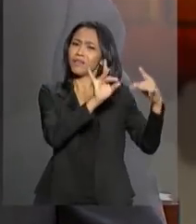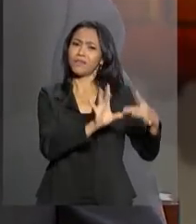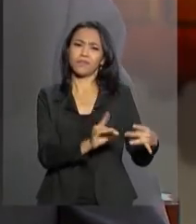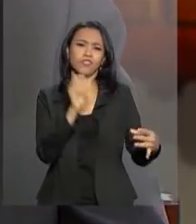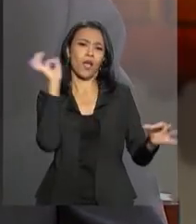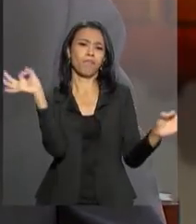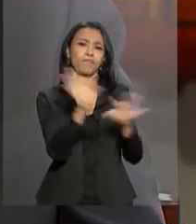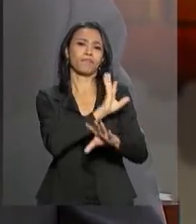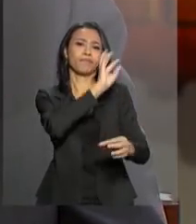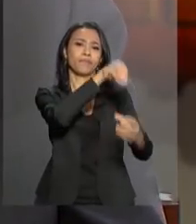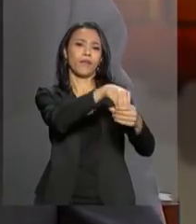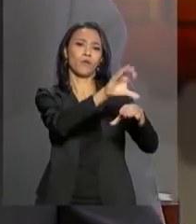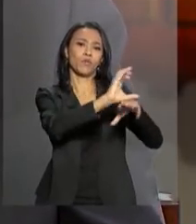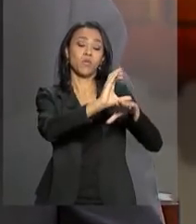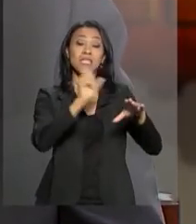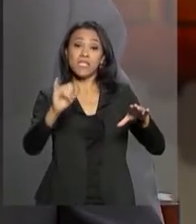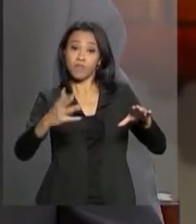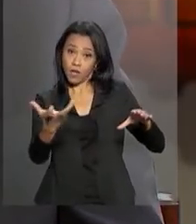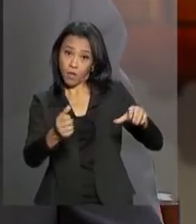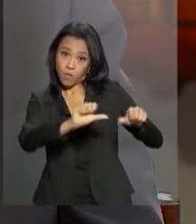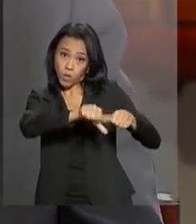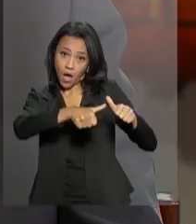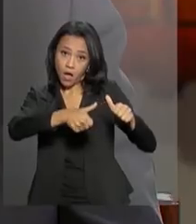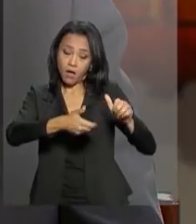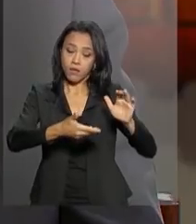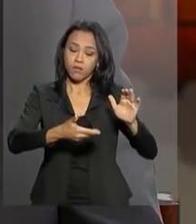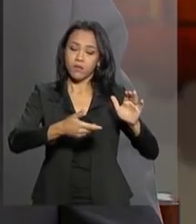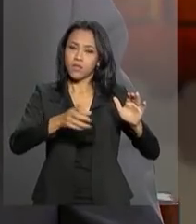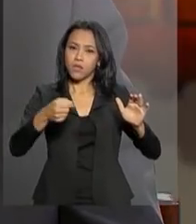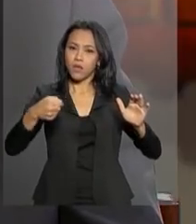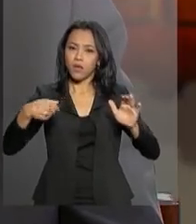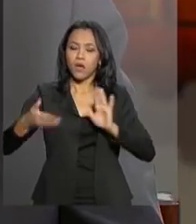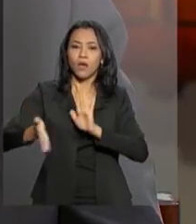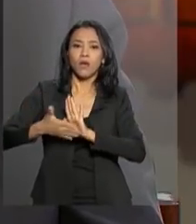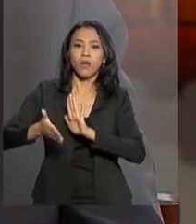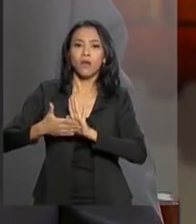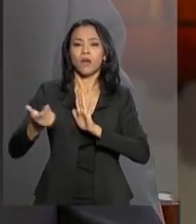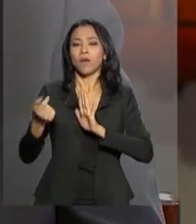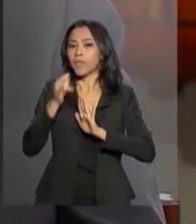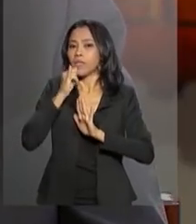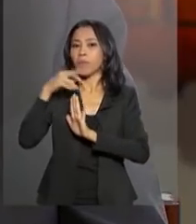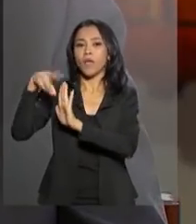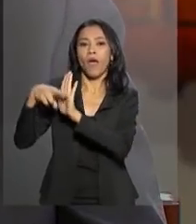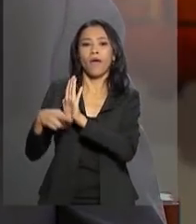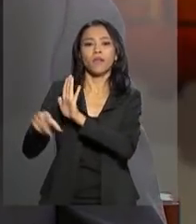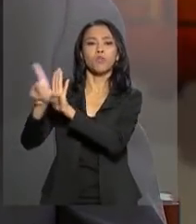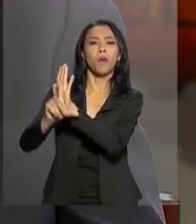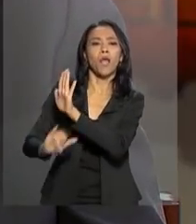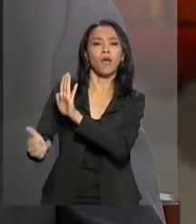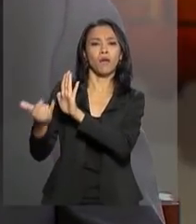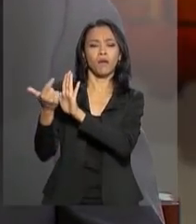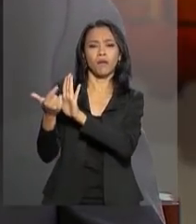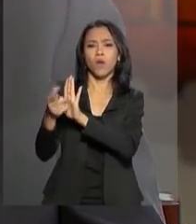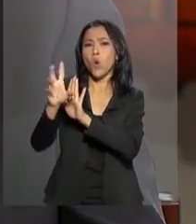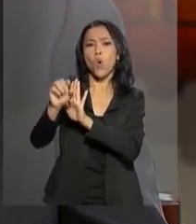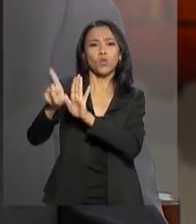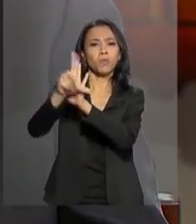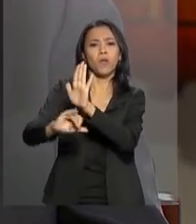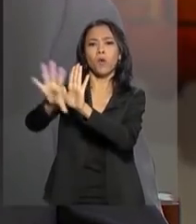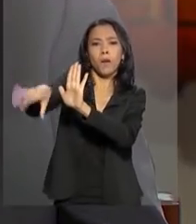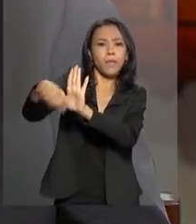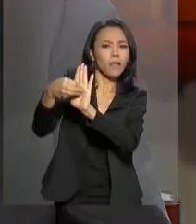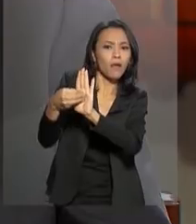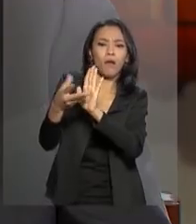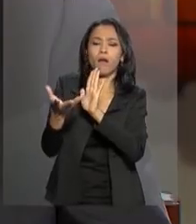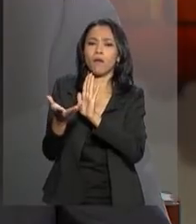fazer alguma modificação, você não pode utilizar-se dos critérios criadores de uma lei ordinária ou de uma lei complementar,